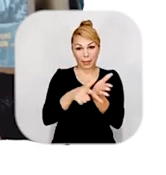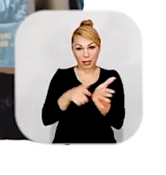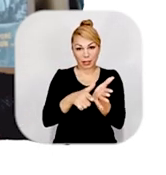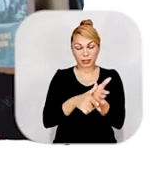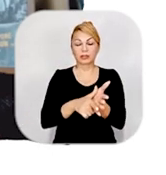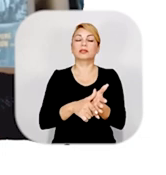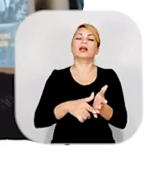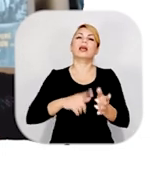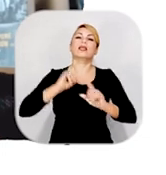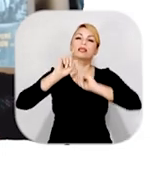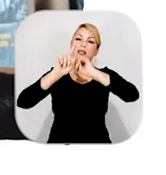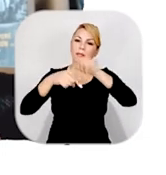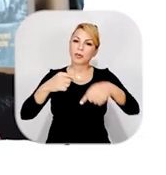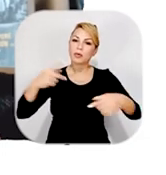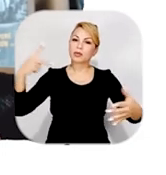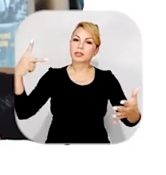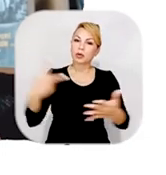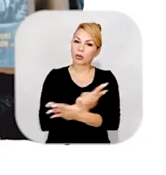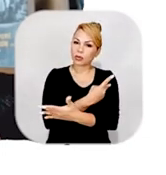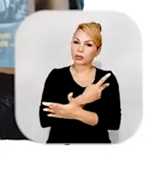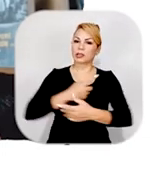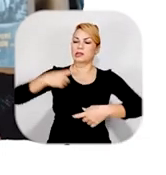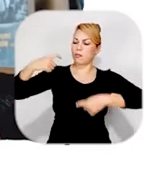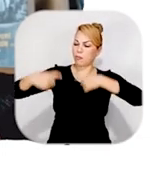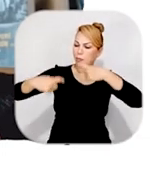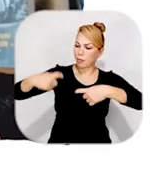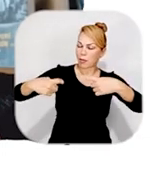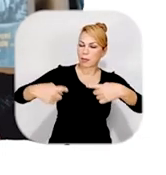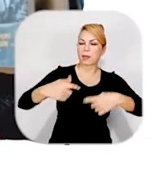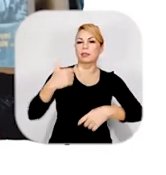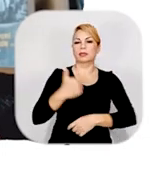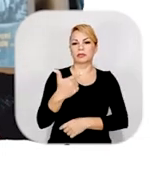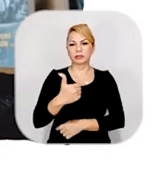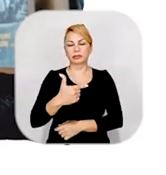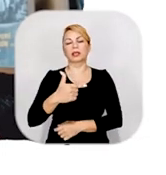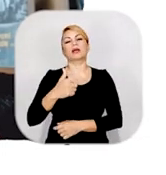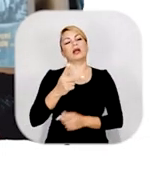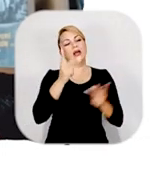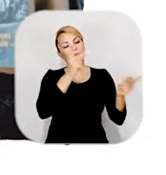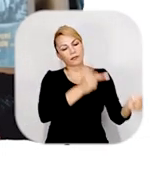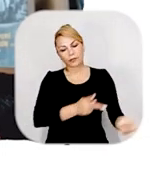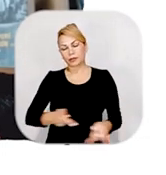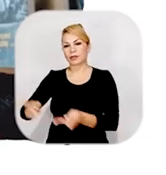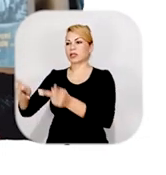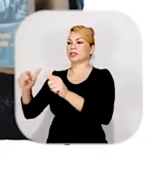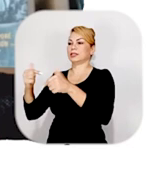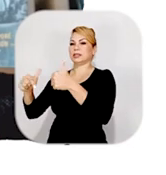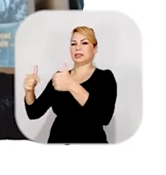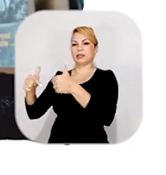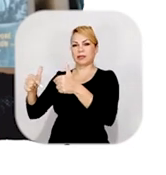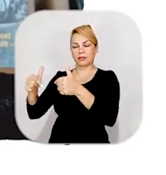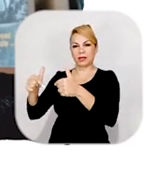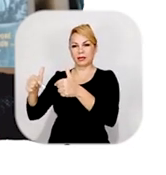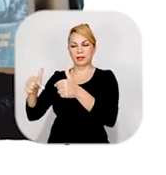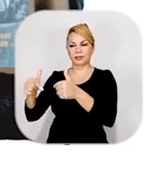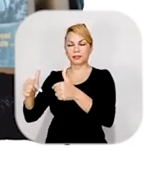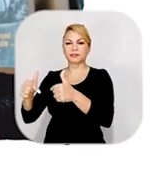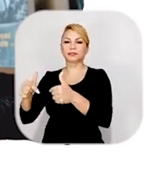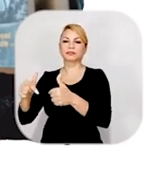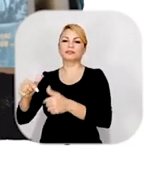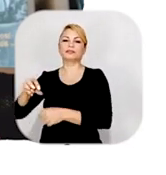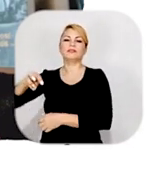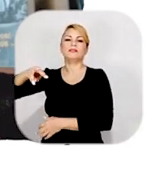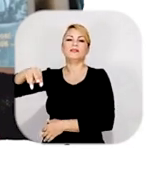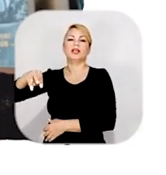ele foi convocado para trabalhar na Marinha, que ele já tinha servido na Primeira Guerra Mundial, né? E assim, não tinha começado a